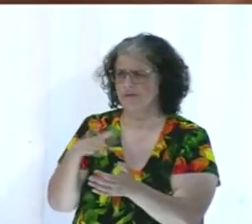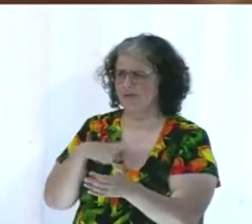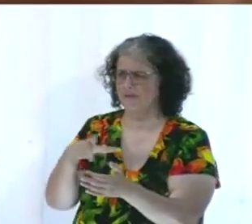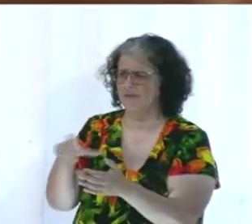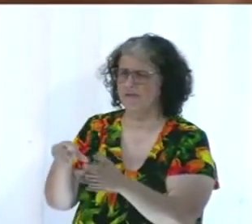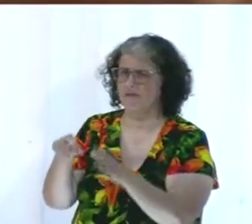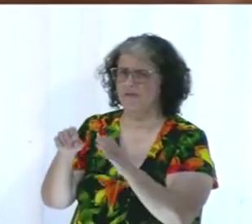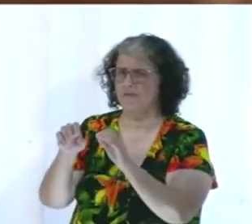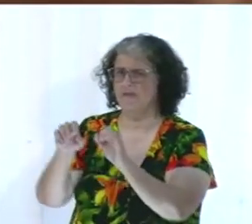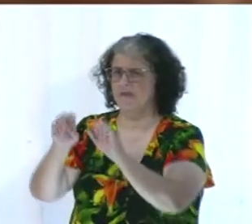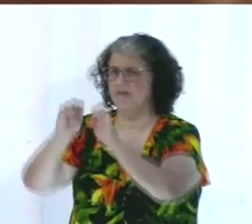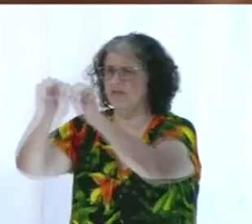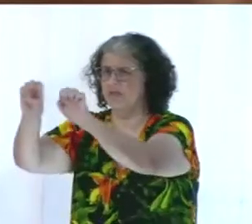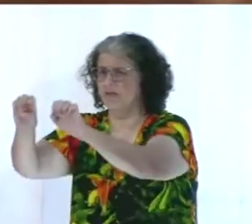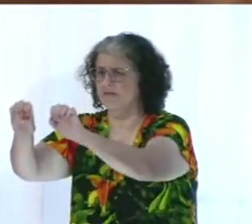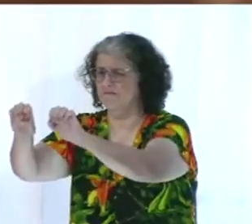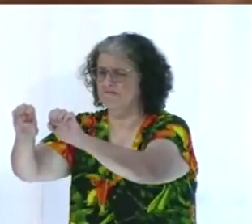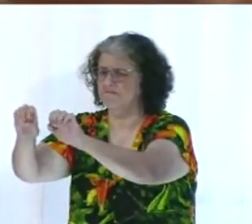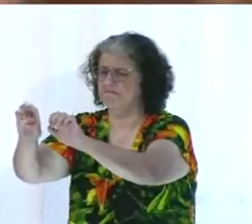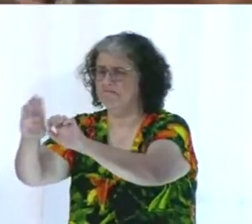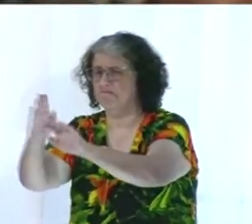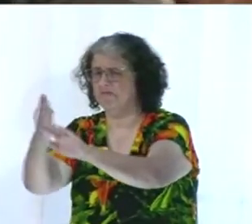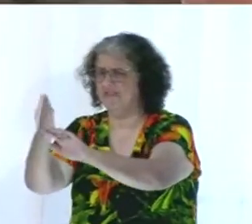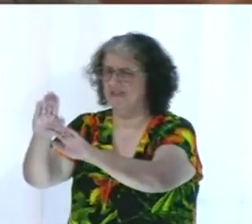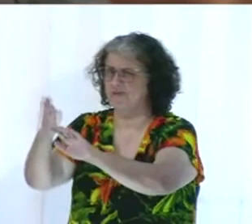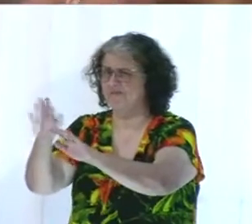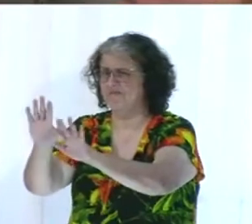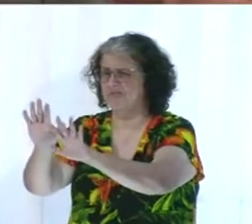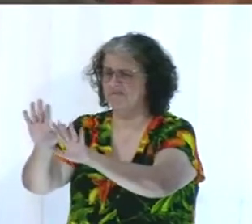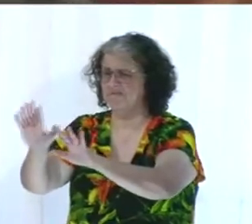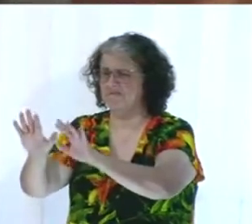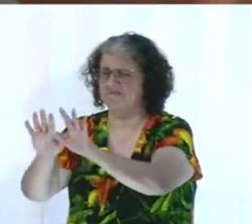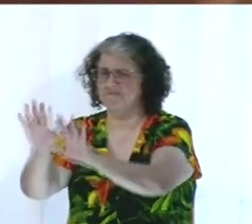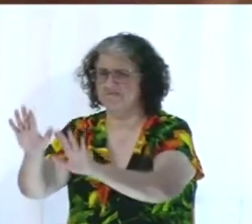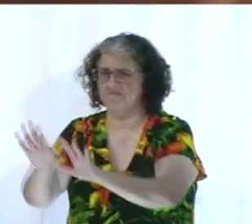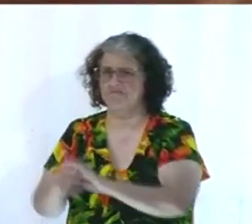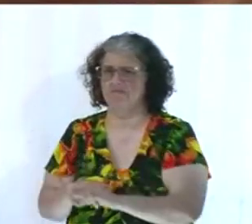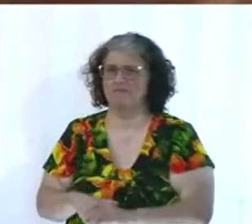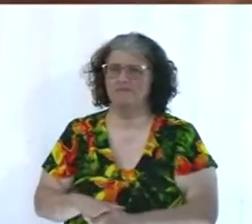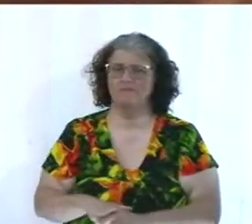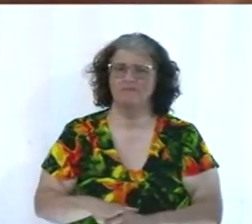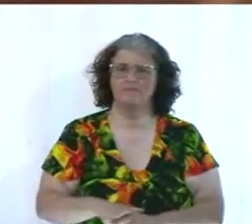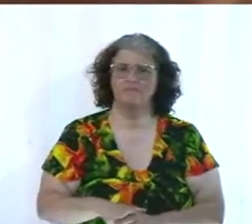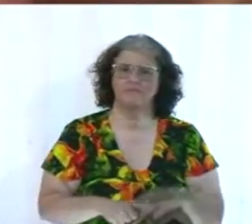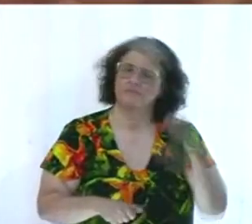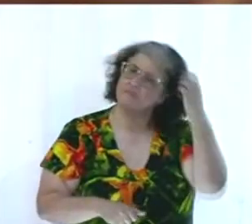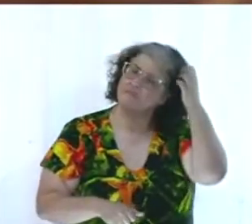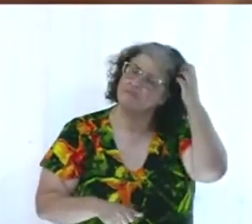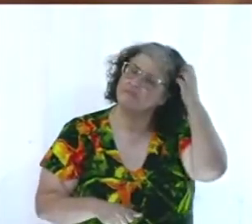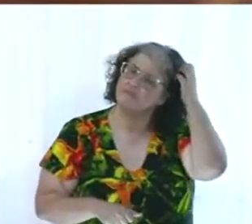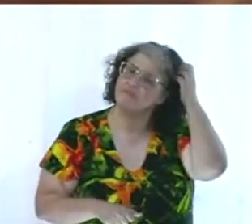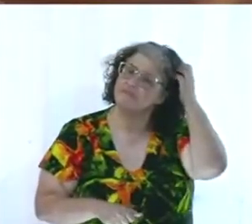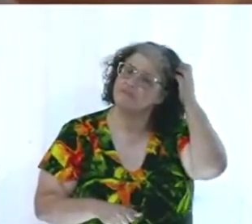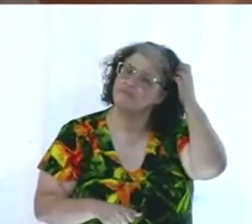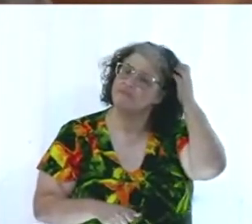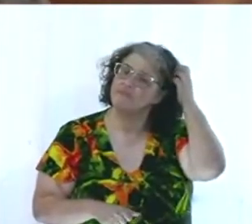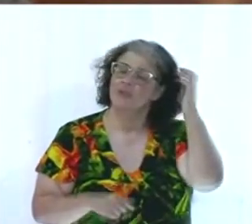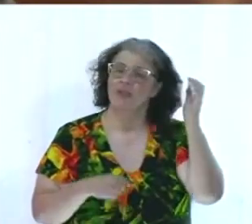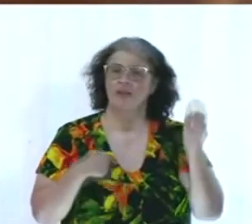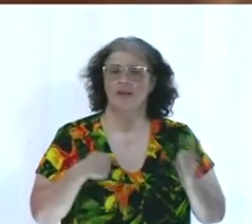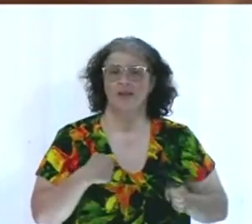Outrora, nós pastores poderíamos dizer assim, pode ir na editora, numa livraria evangélica e compra o livro que você quiser. Hoje nós não podemos mais fazer